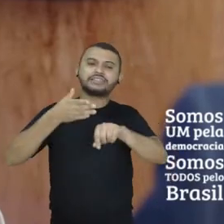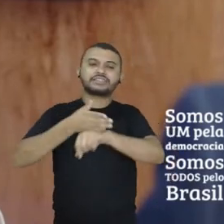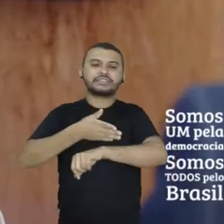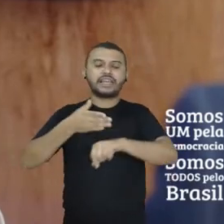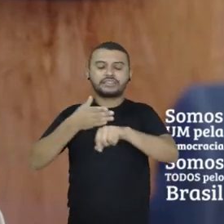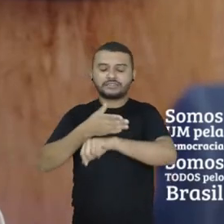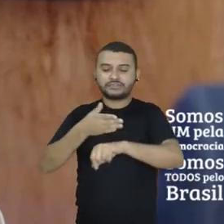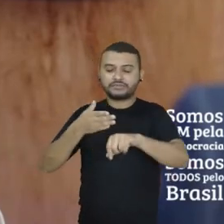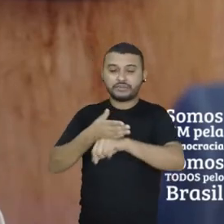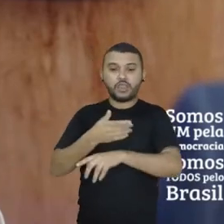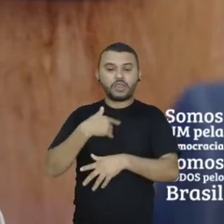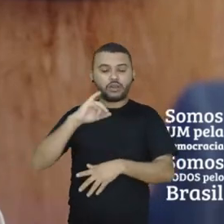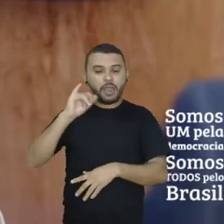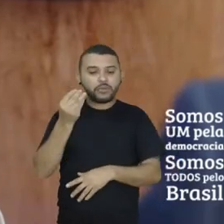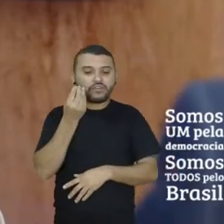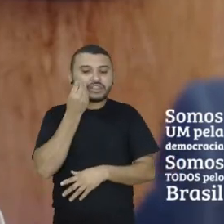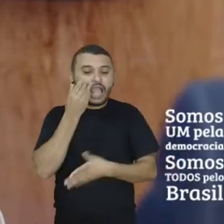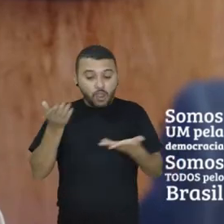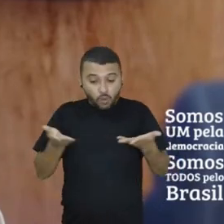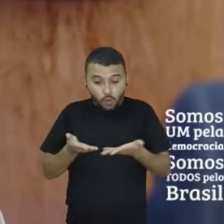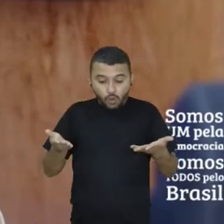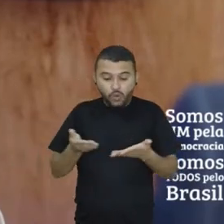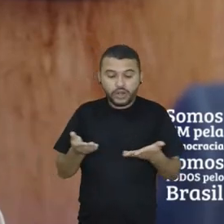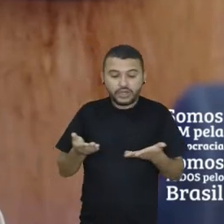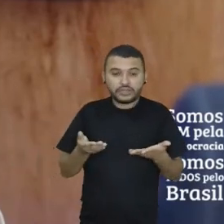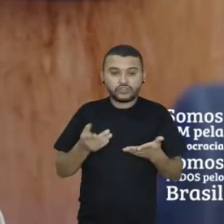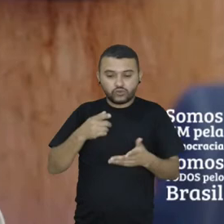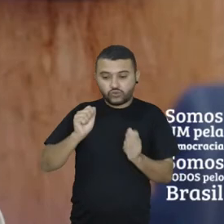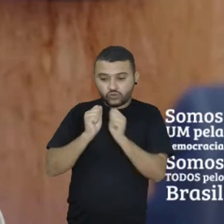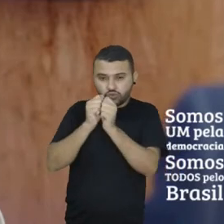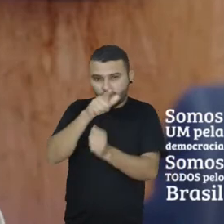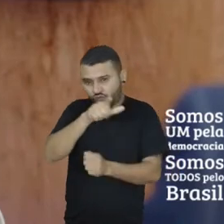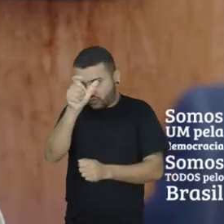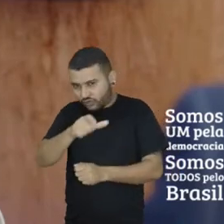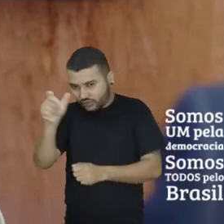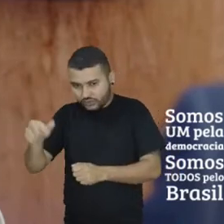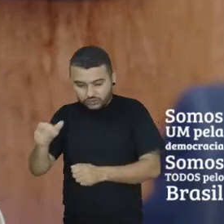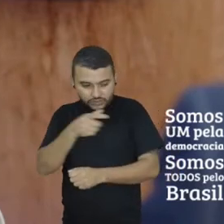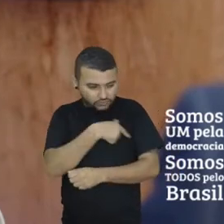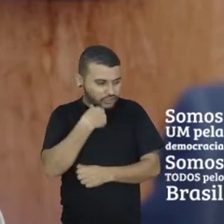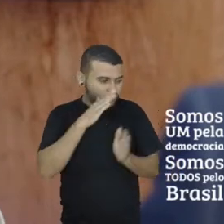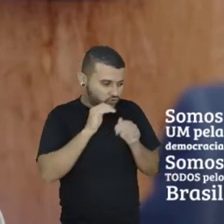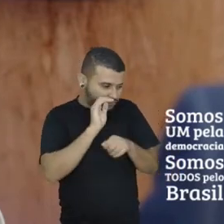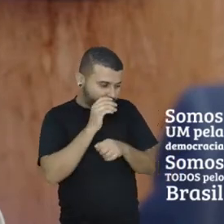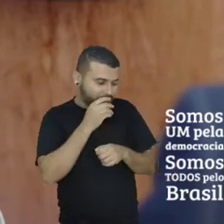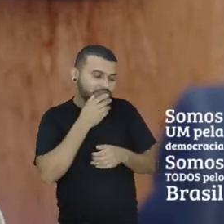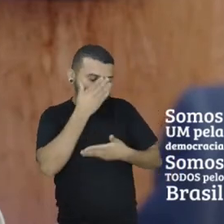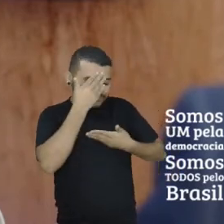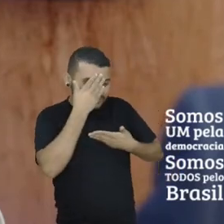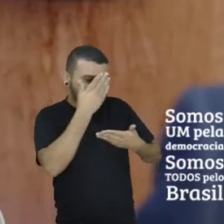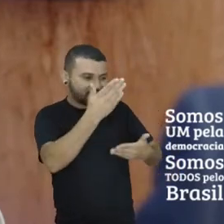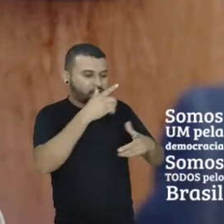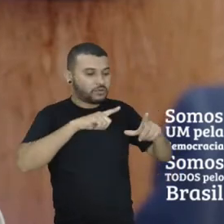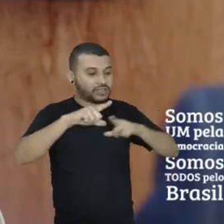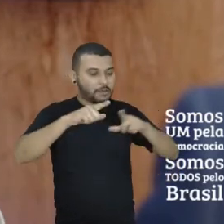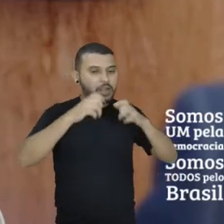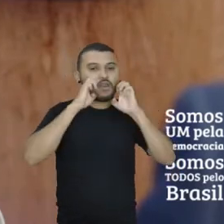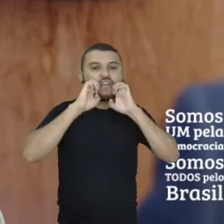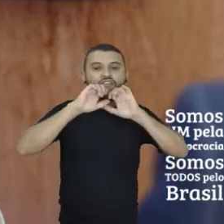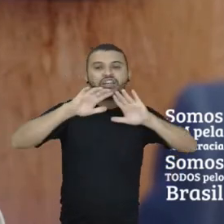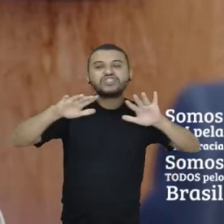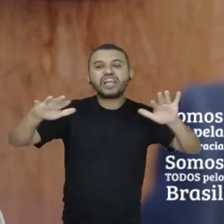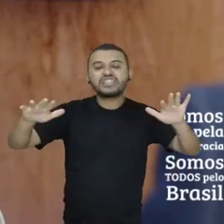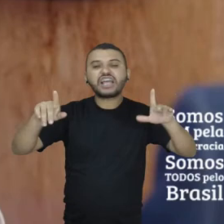aproveitar aqui o podcast de vocês, Will e Pava, e agradecer o trabalho de evangelização